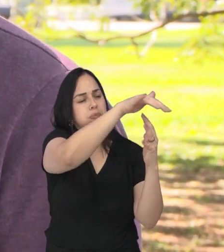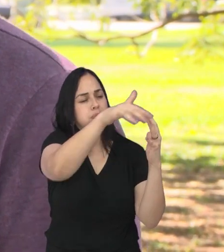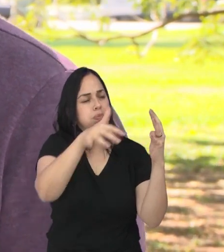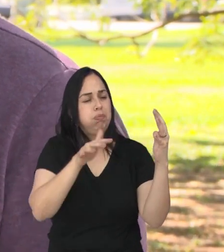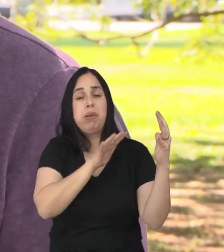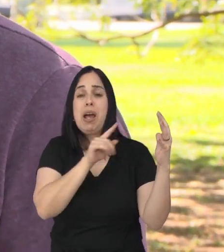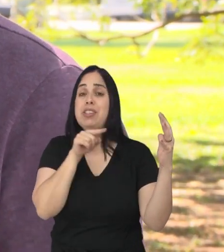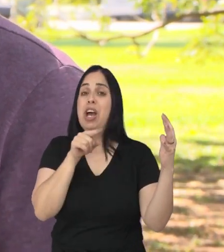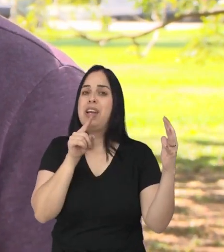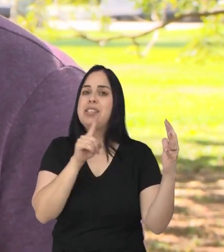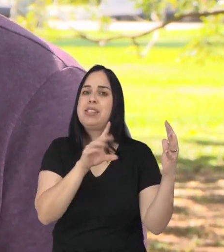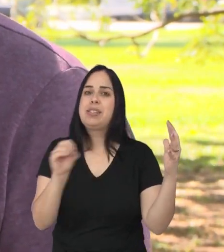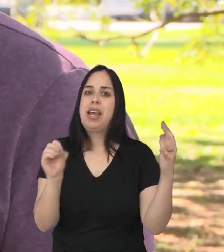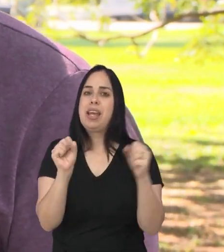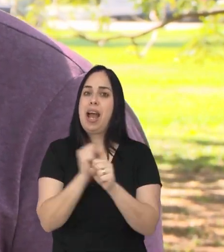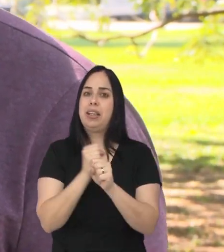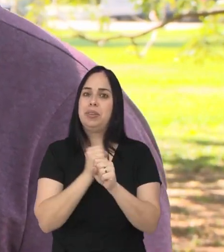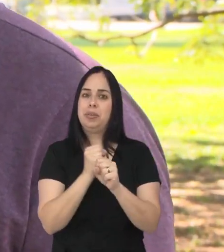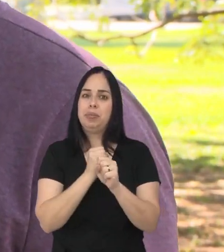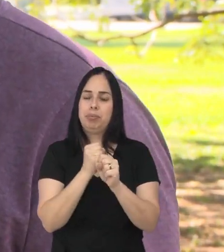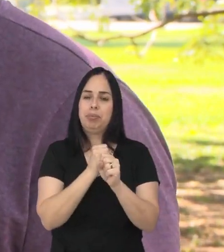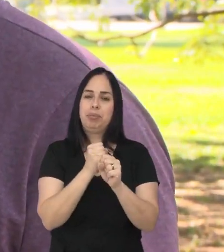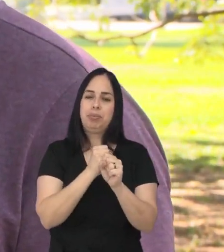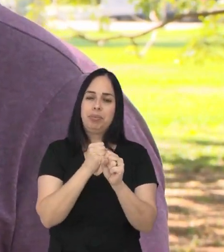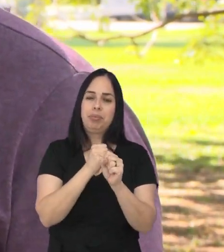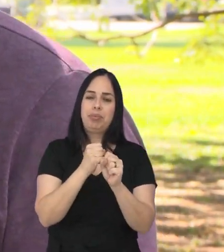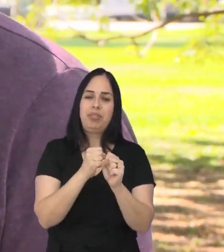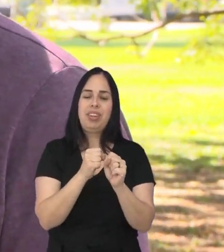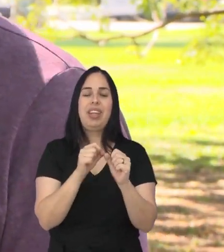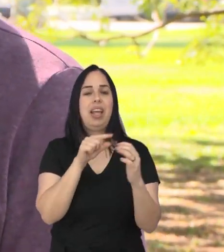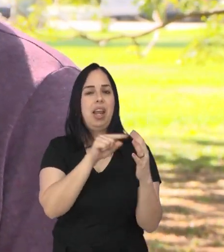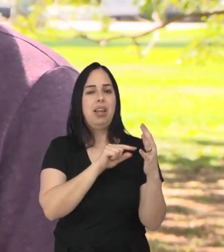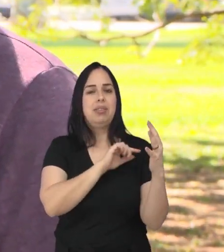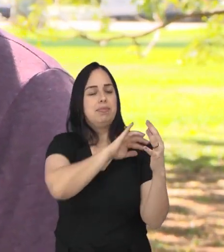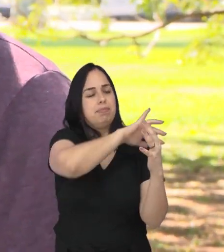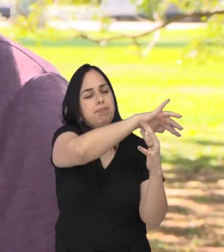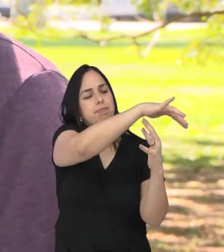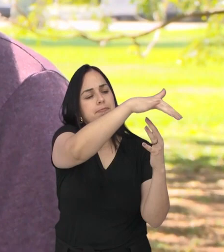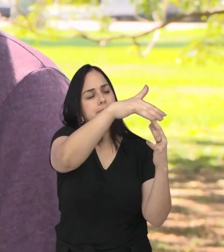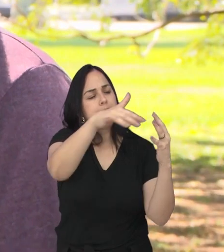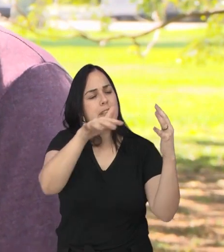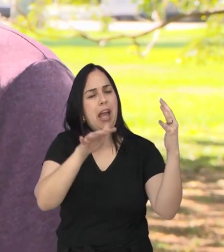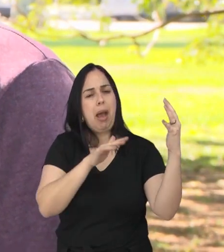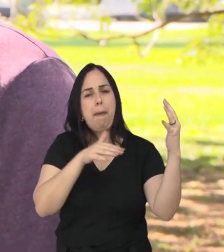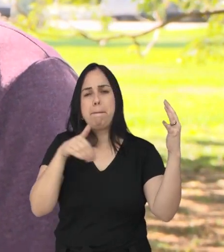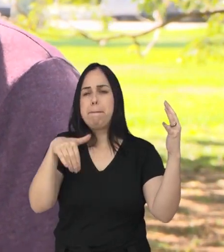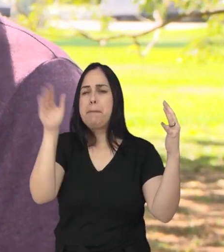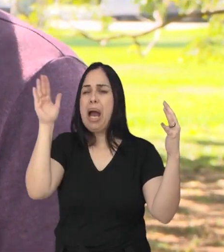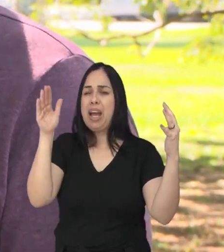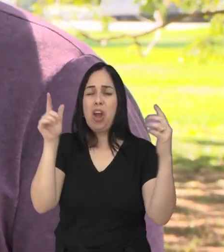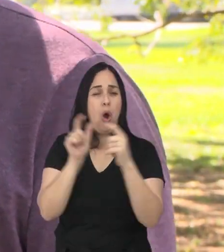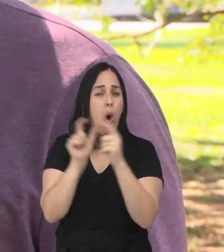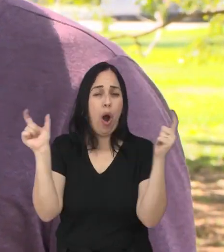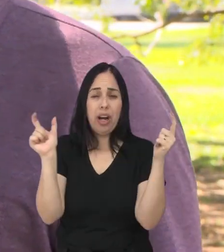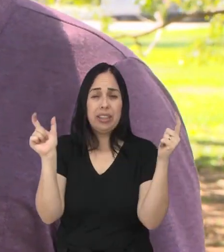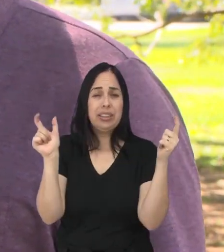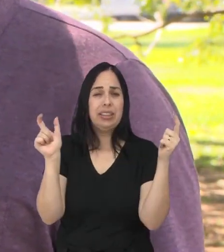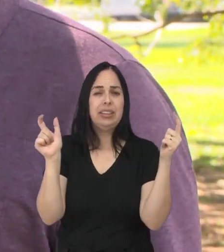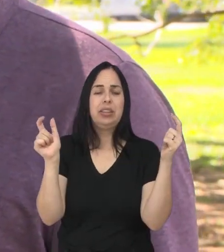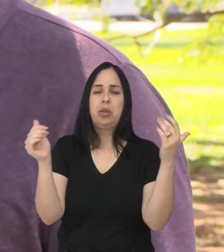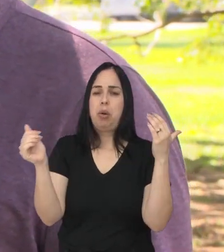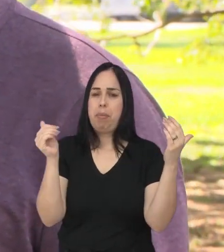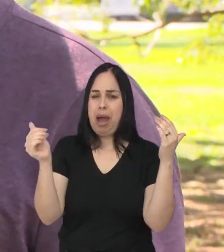100 anos, né? Ela foi considerada como a maior dentre a sua espécie no Brasil, no